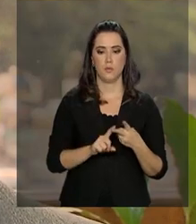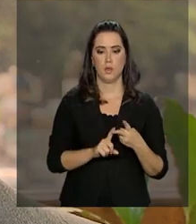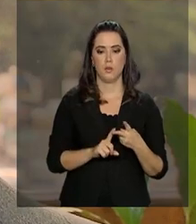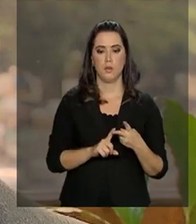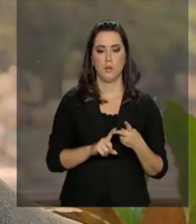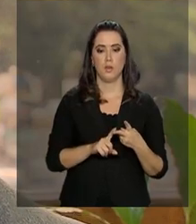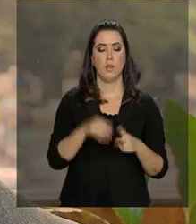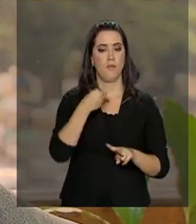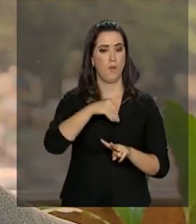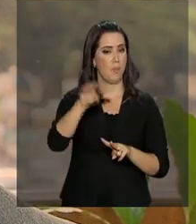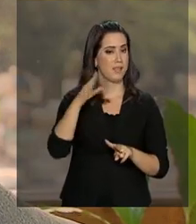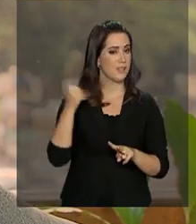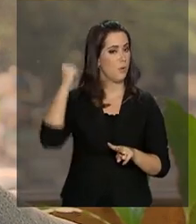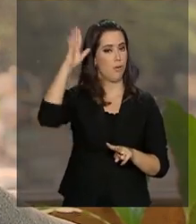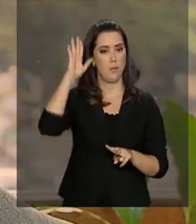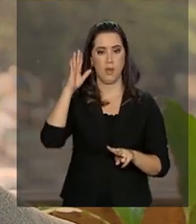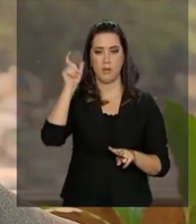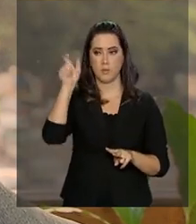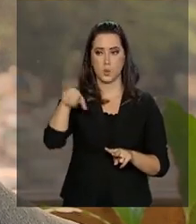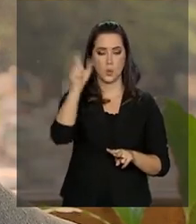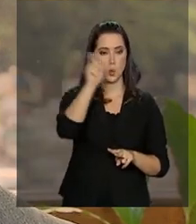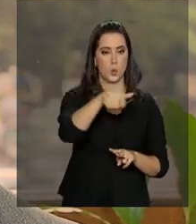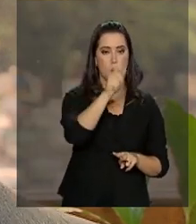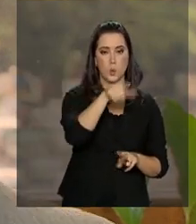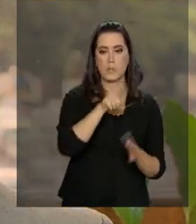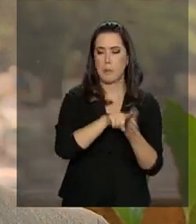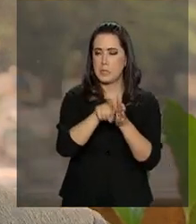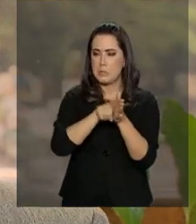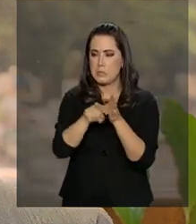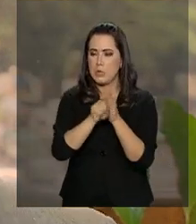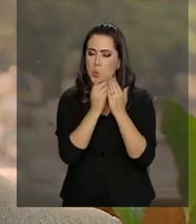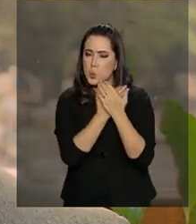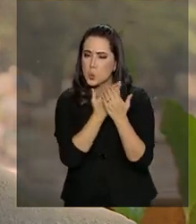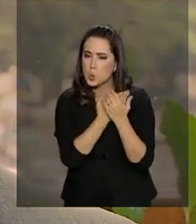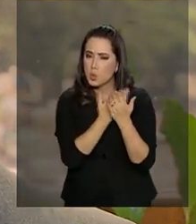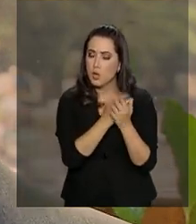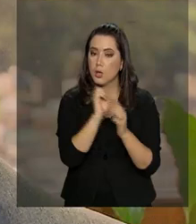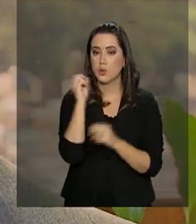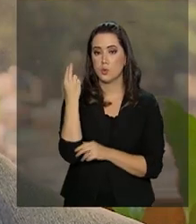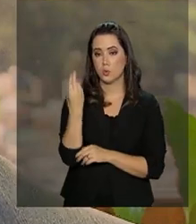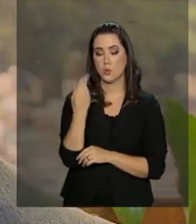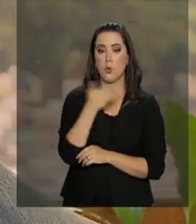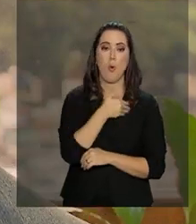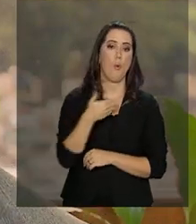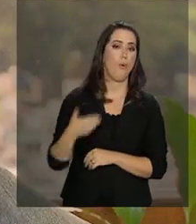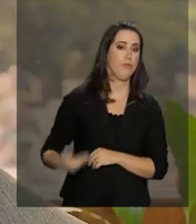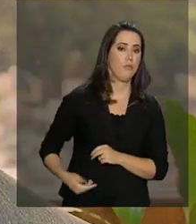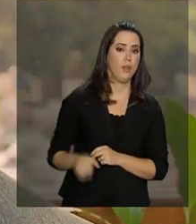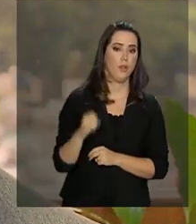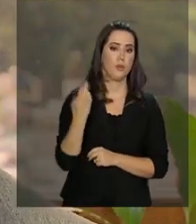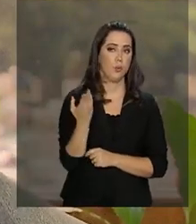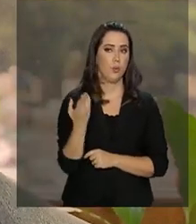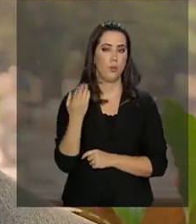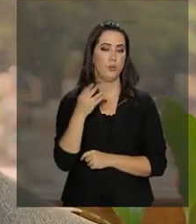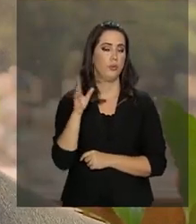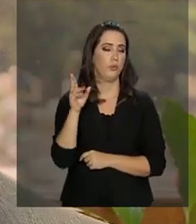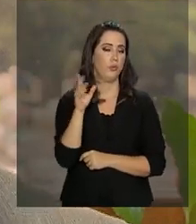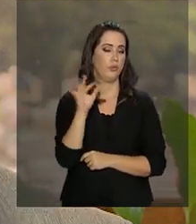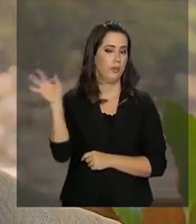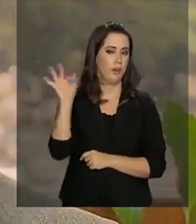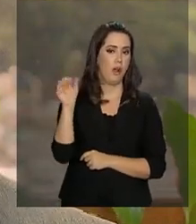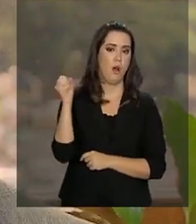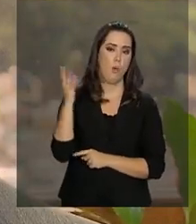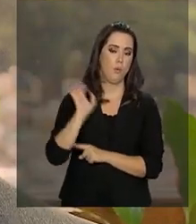É uma informação mais que vai agregar para aqueles pesquisadores ou governos estaduais ou municipais que queira ter